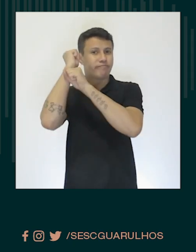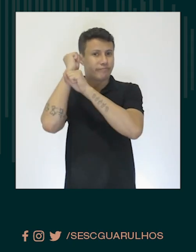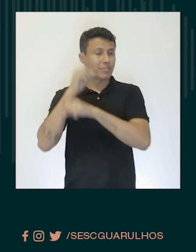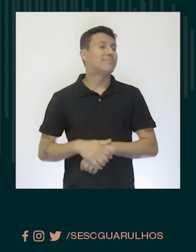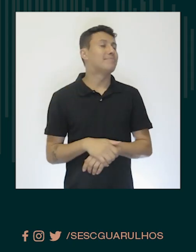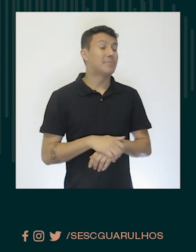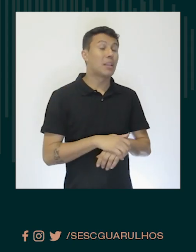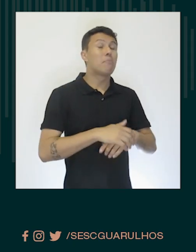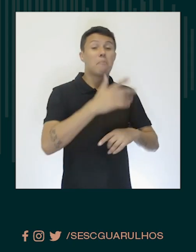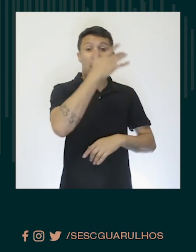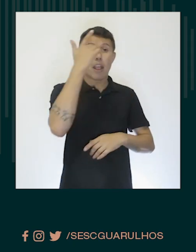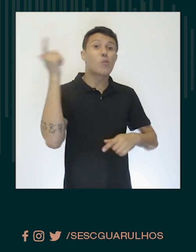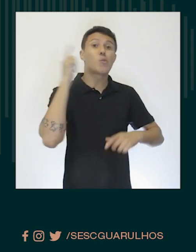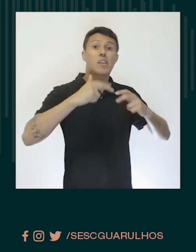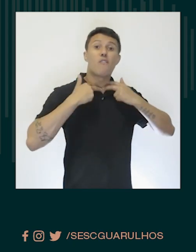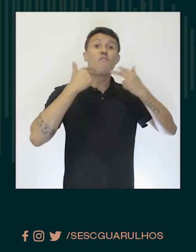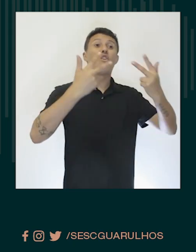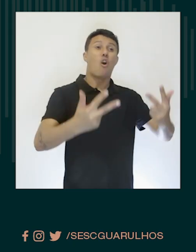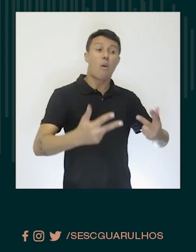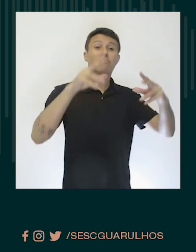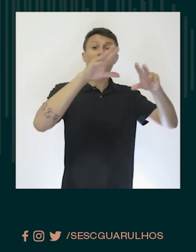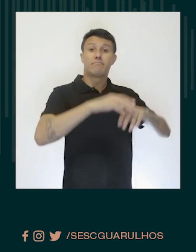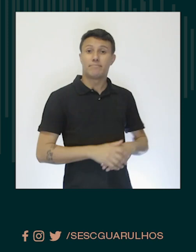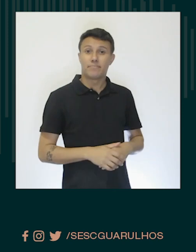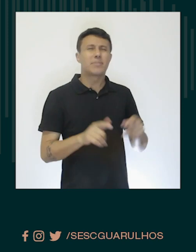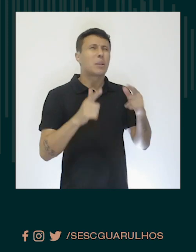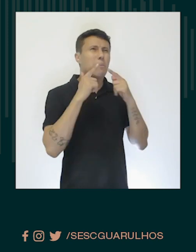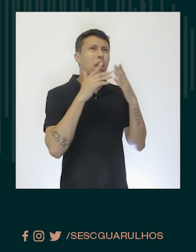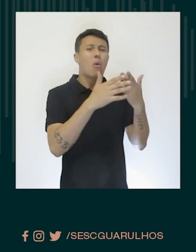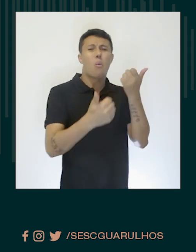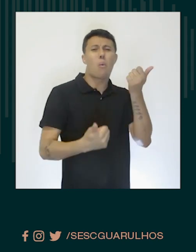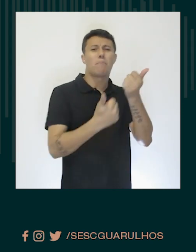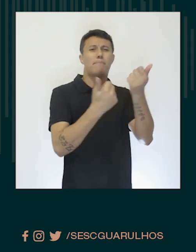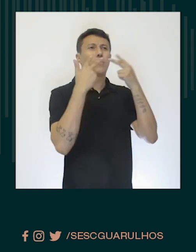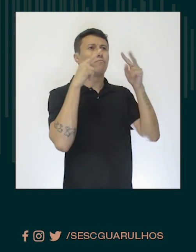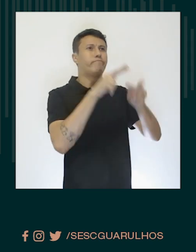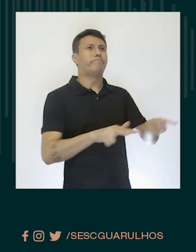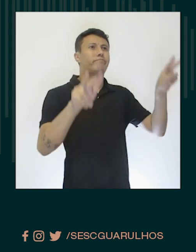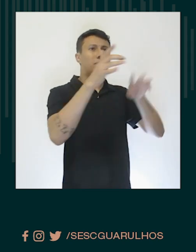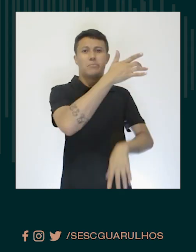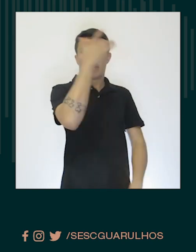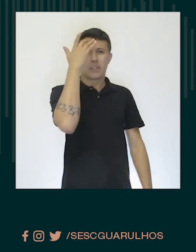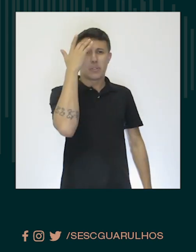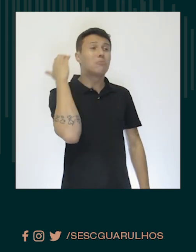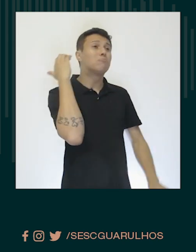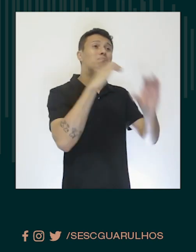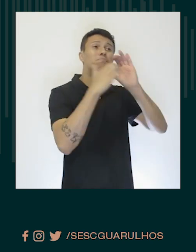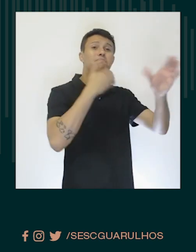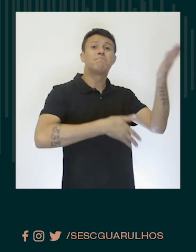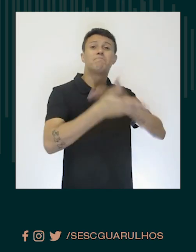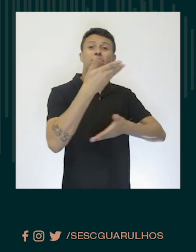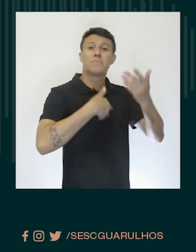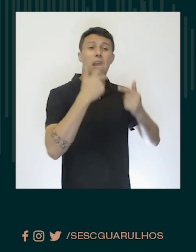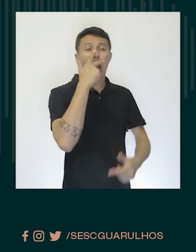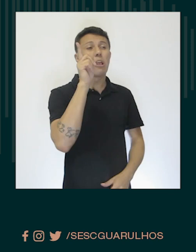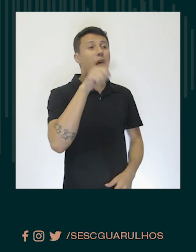voz e ou um visual para algo que outras pessoas queriam comunicar. Eu acho isso incrível dentro